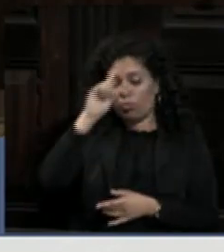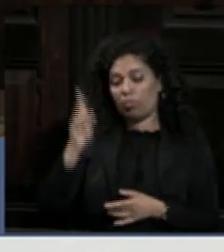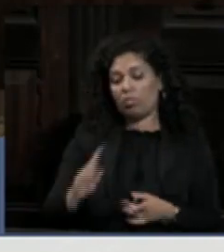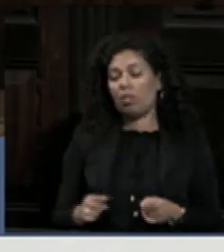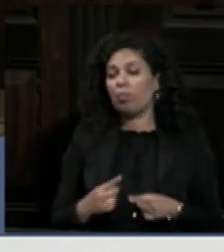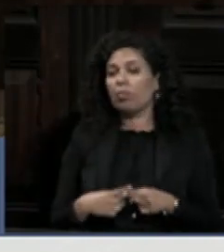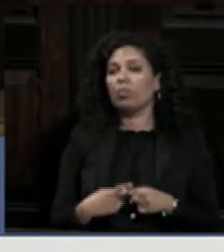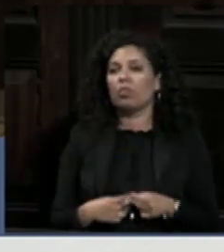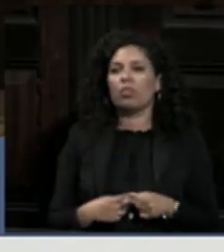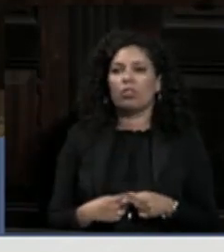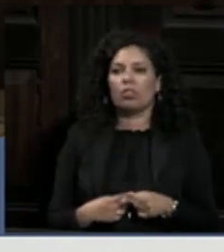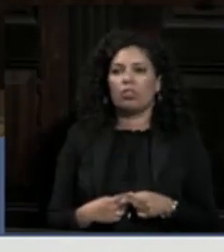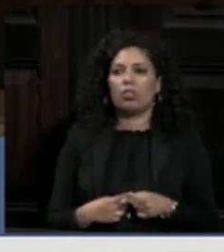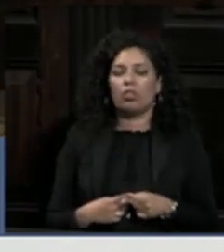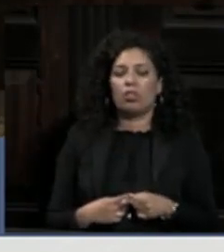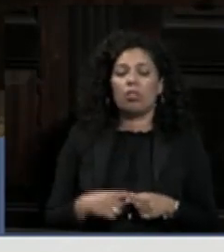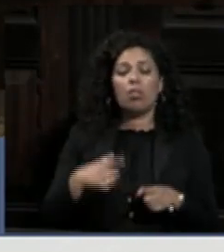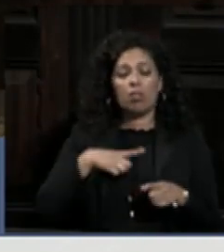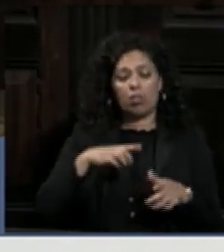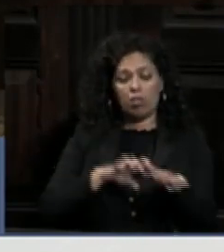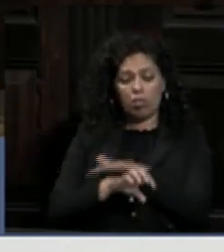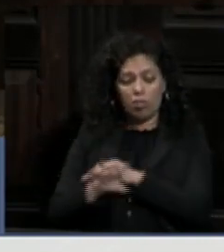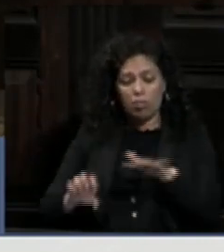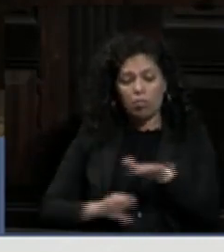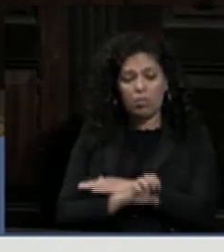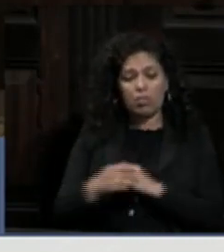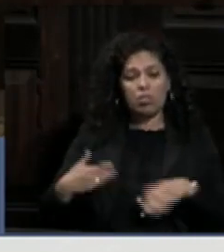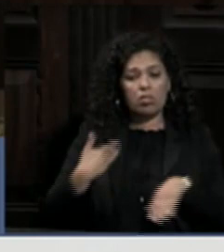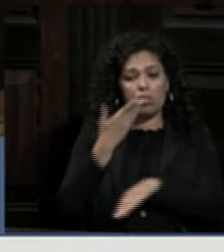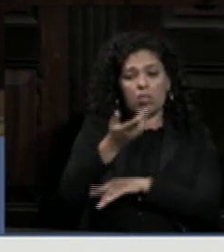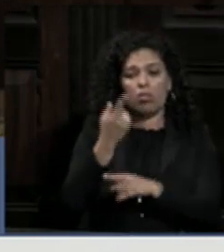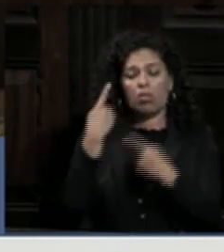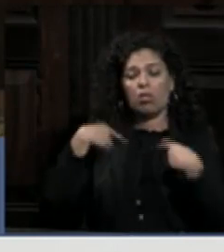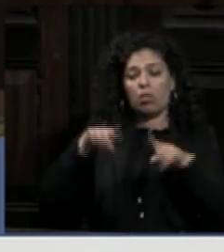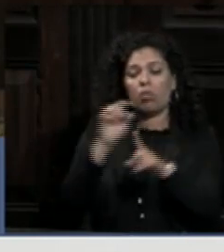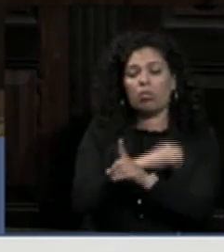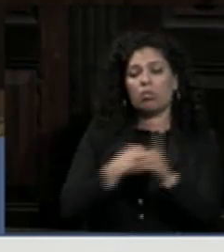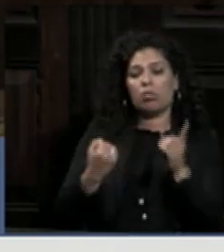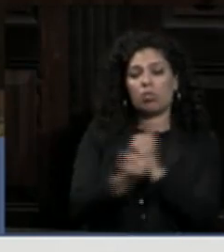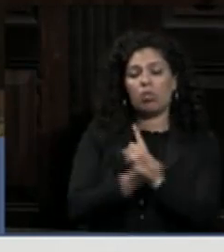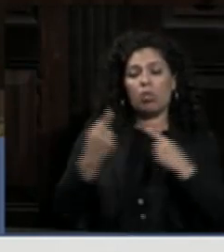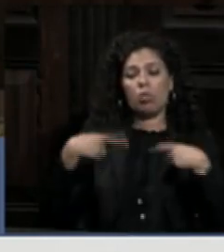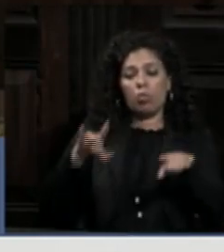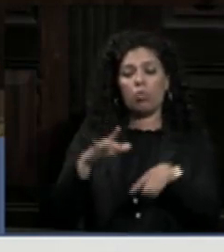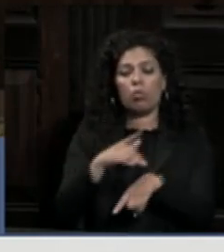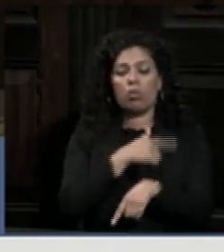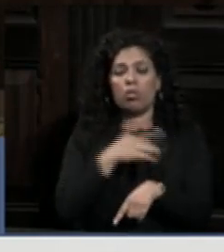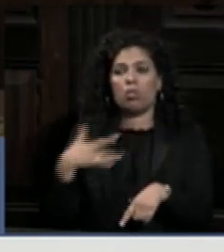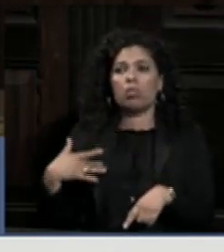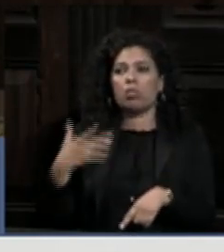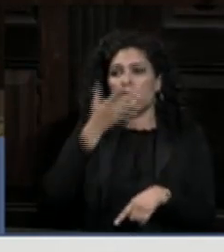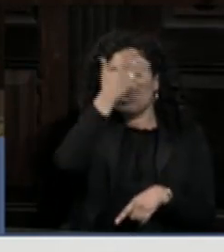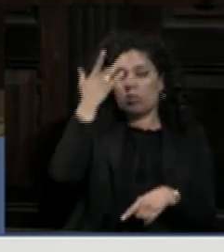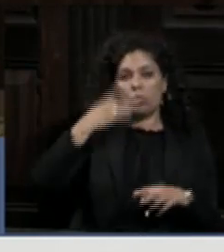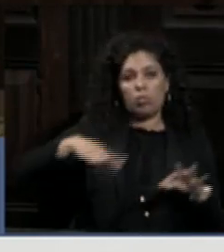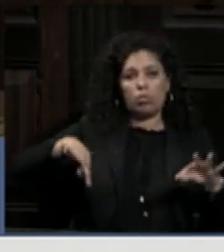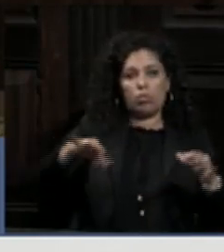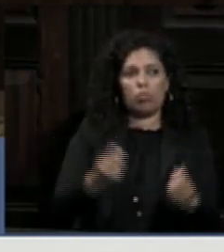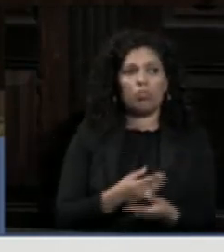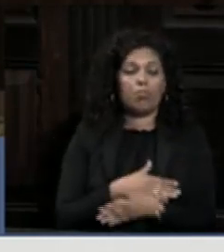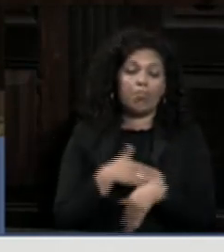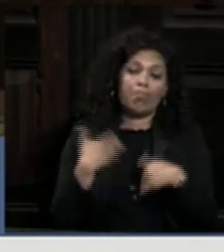que poluem a saúde das pessoas então eu não